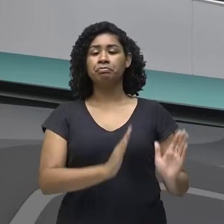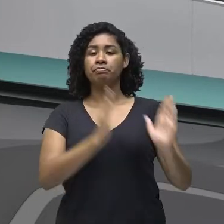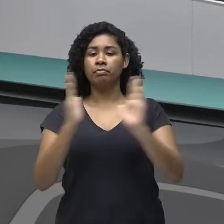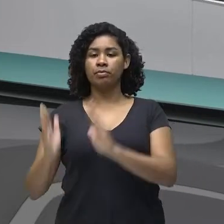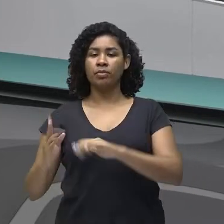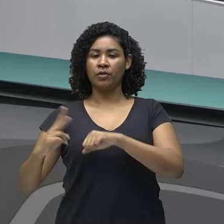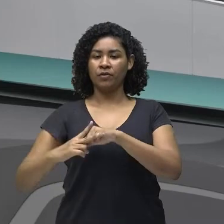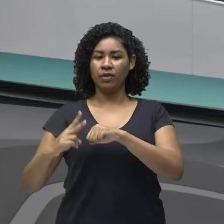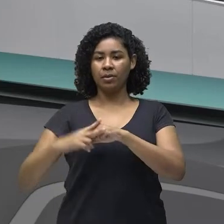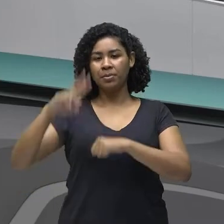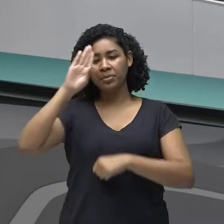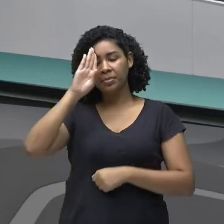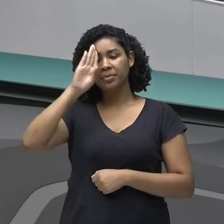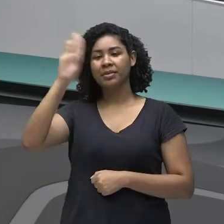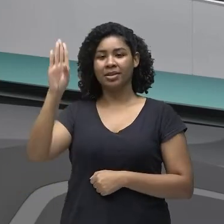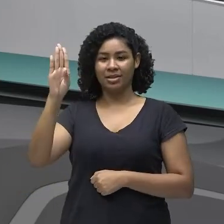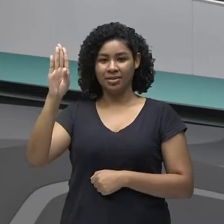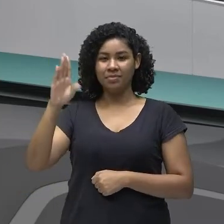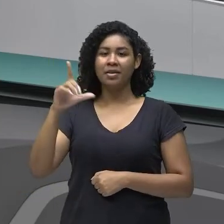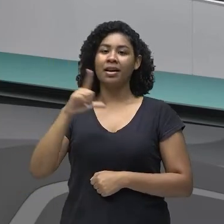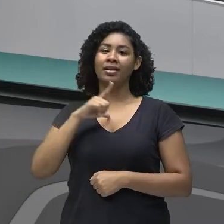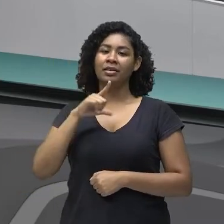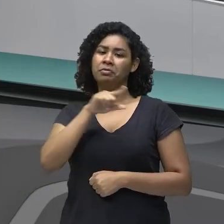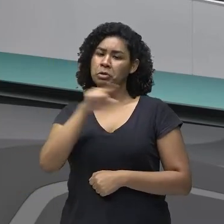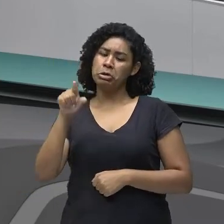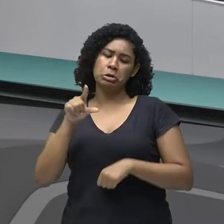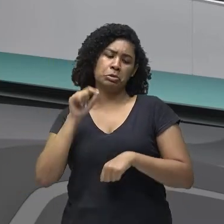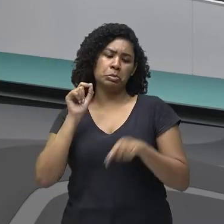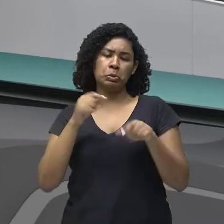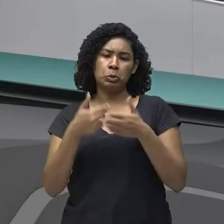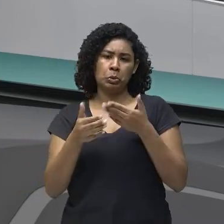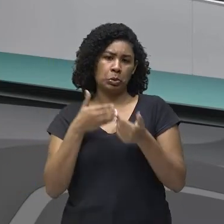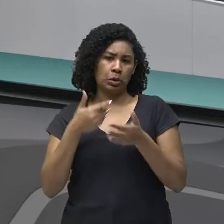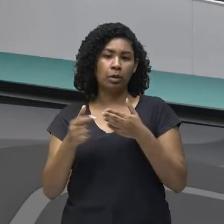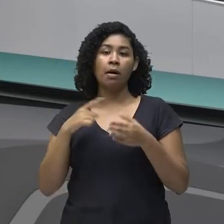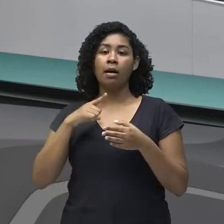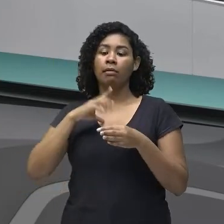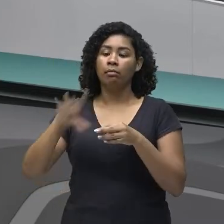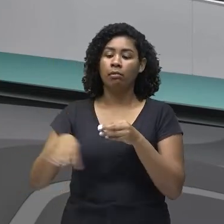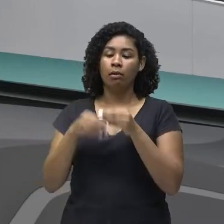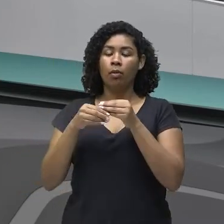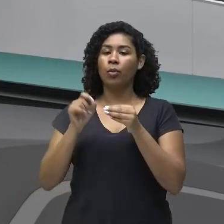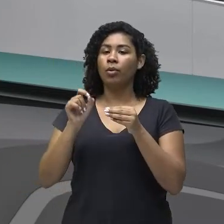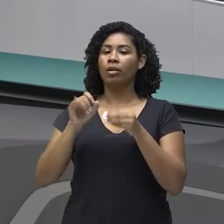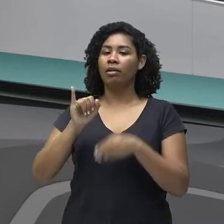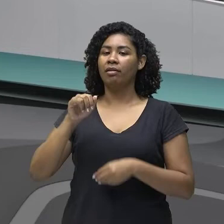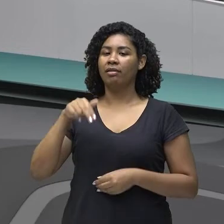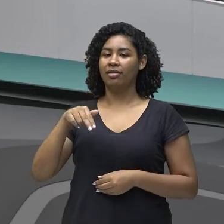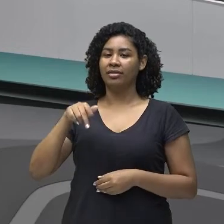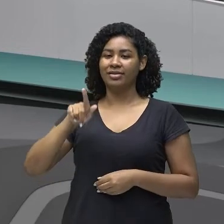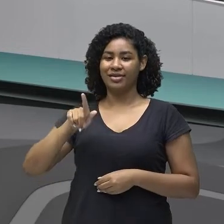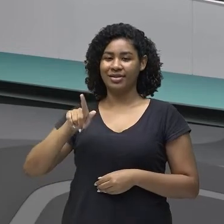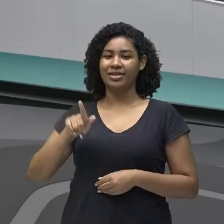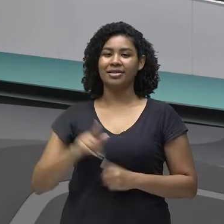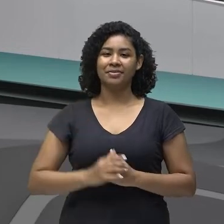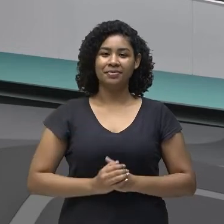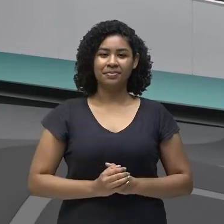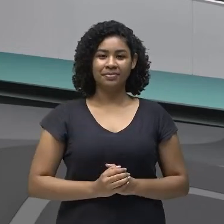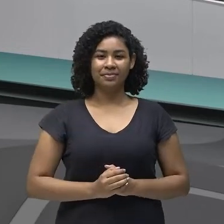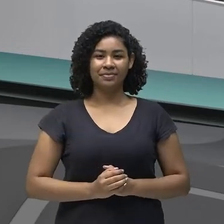verbo principal, e aí você escolhe qual o verbo, seguido de quem? Do ing, do